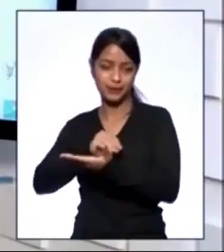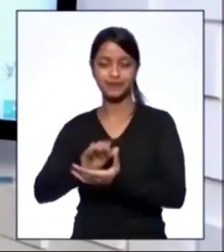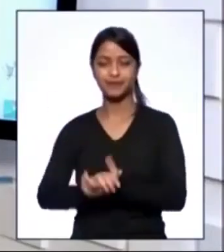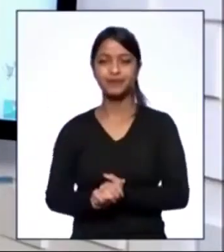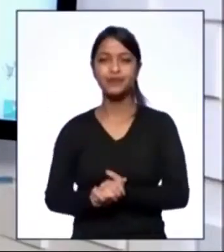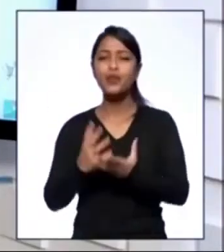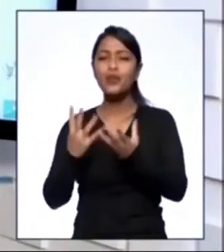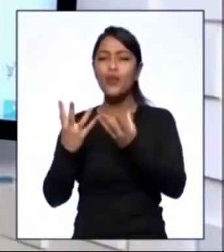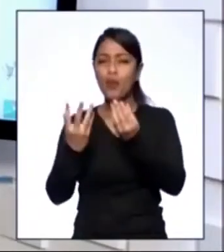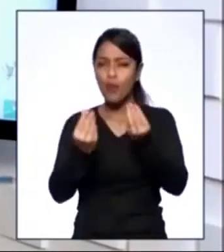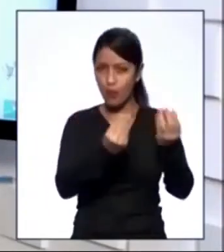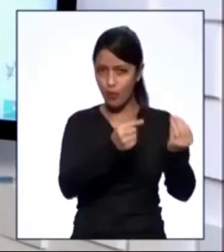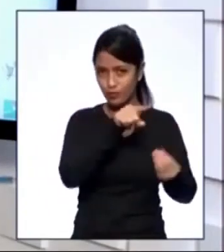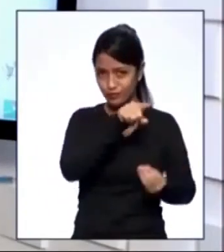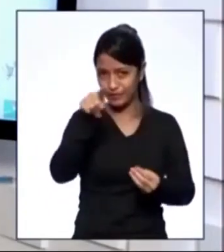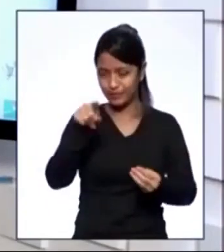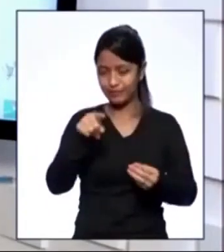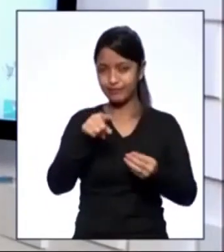familiar